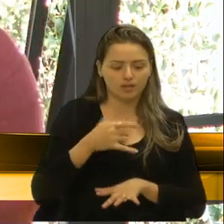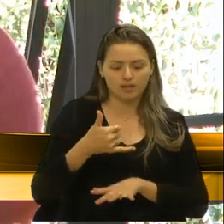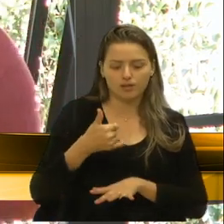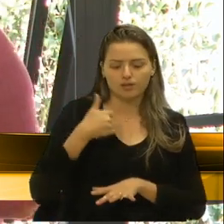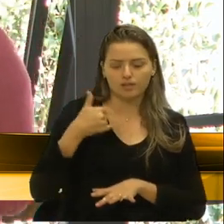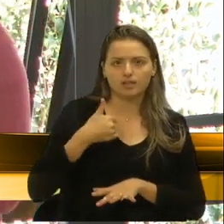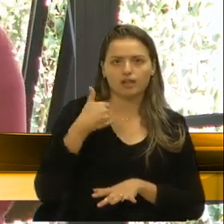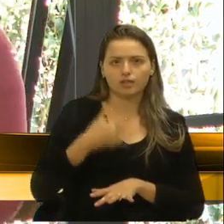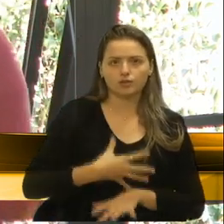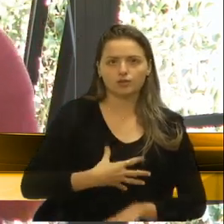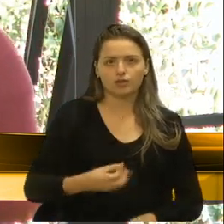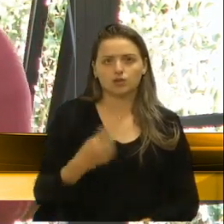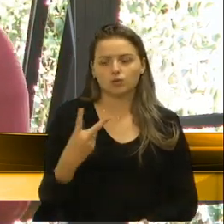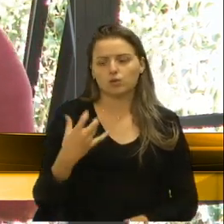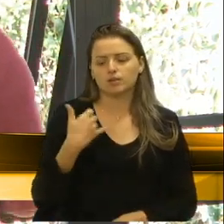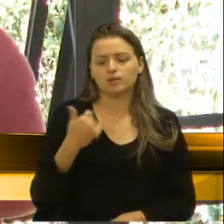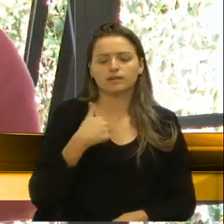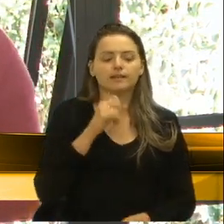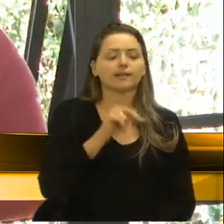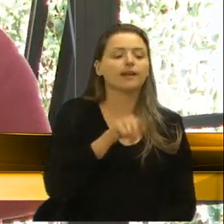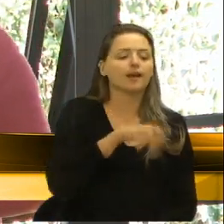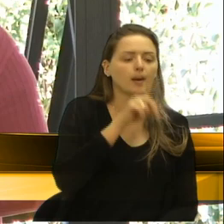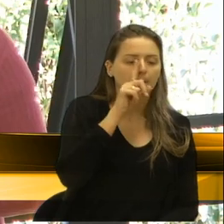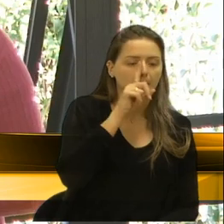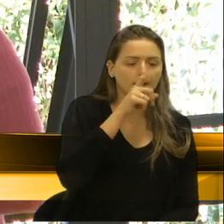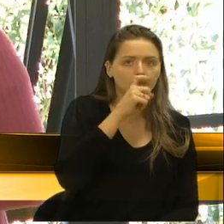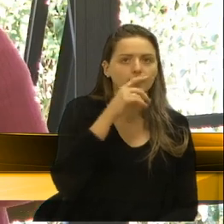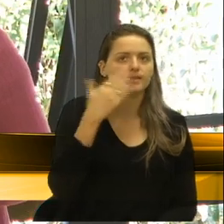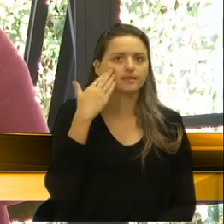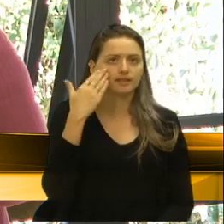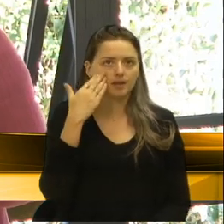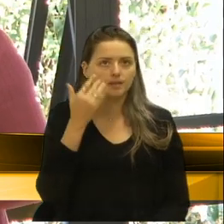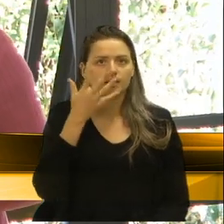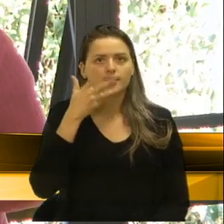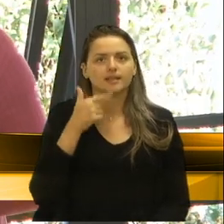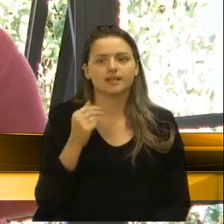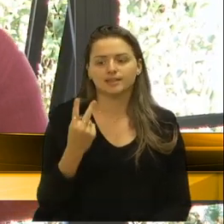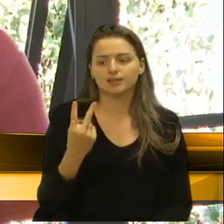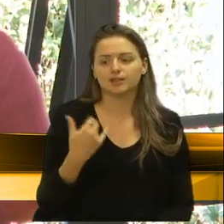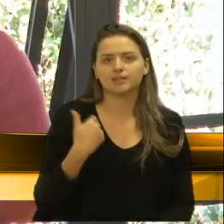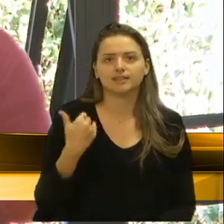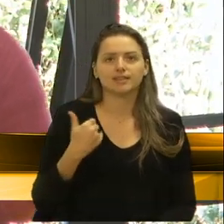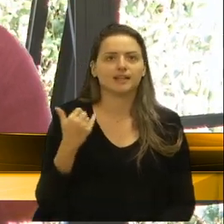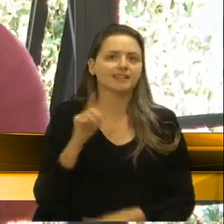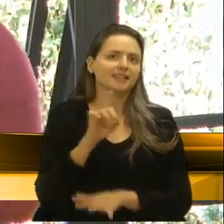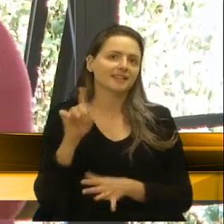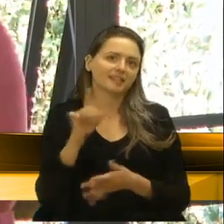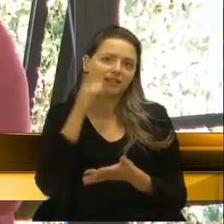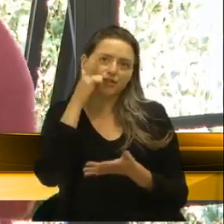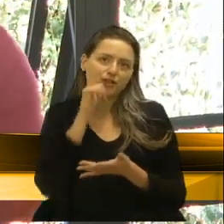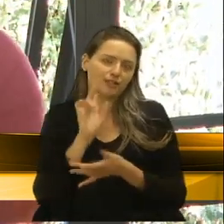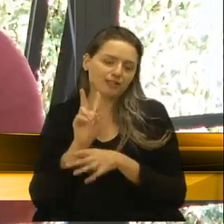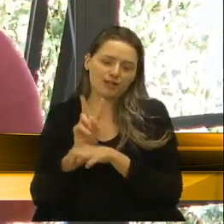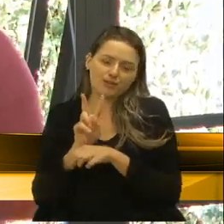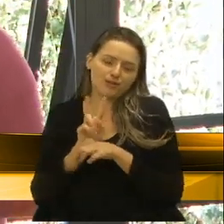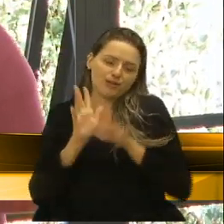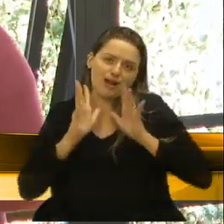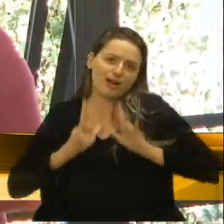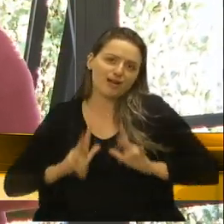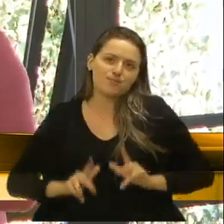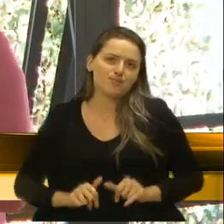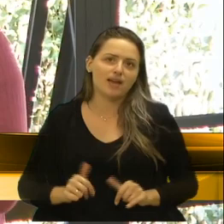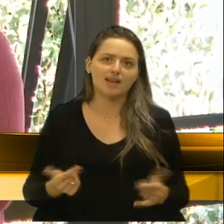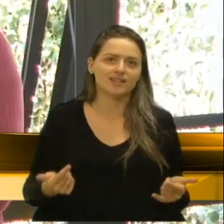anos. Quem é pai, mãe, sabe que uma criança de 2 anos não consegue ter cuidados de higiene,